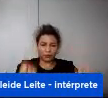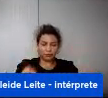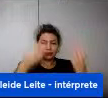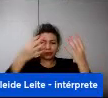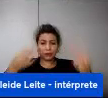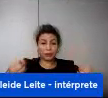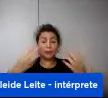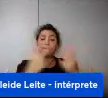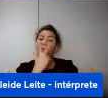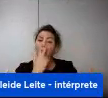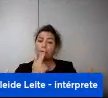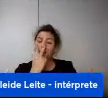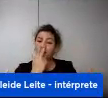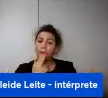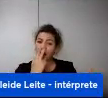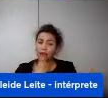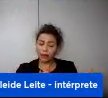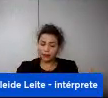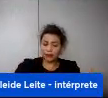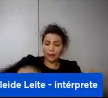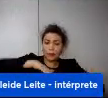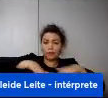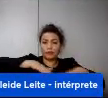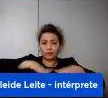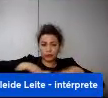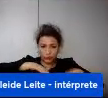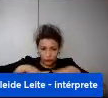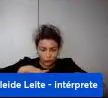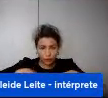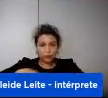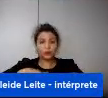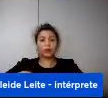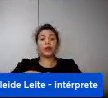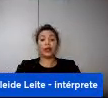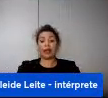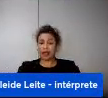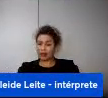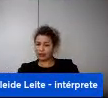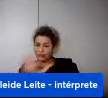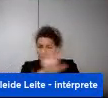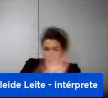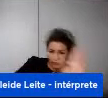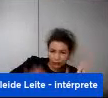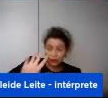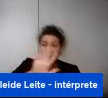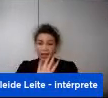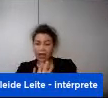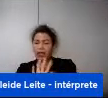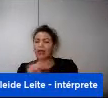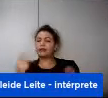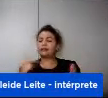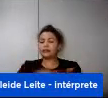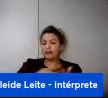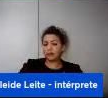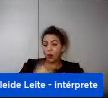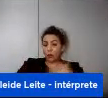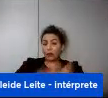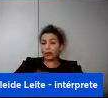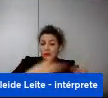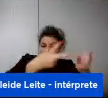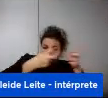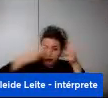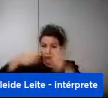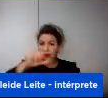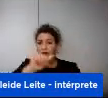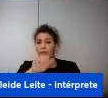determinado, pareciam que eles estavam se movendo, né? Então, essa ilusão decorre justamente desse processo de inferência ativa, né?